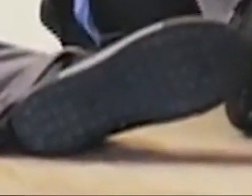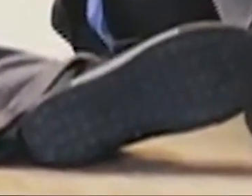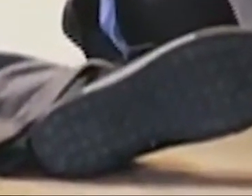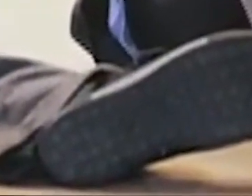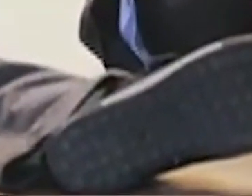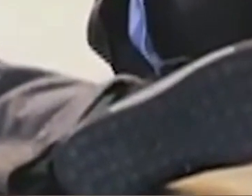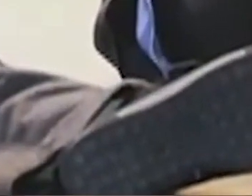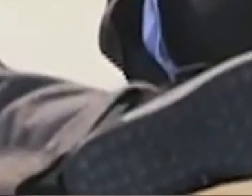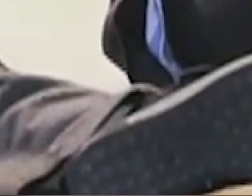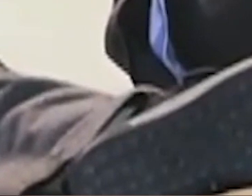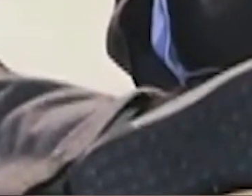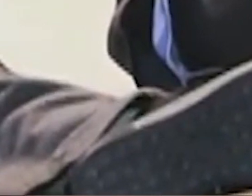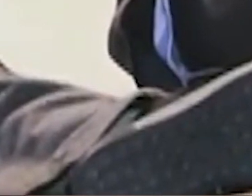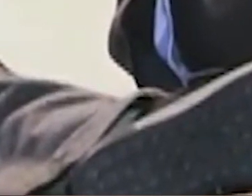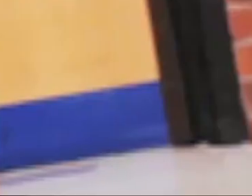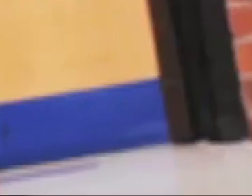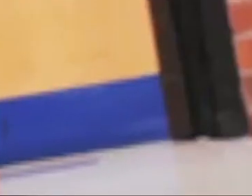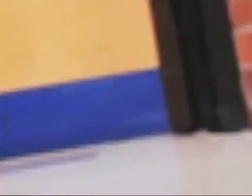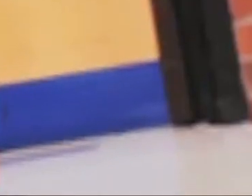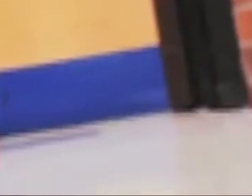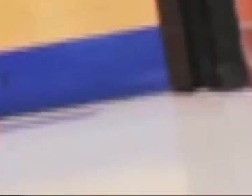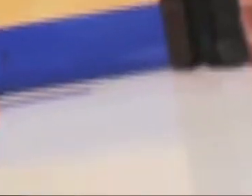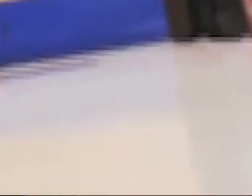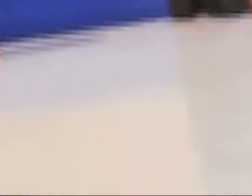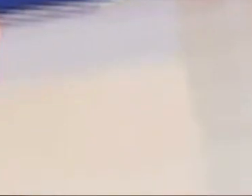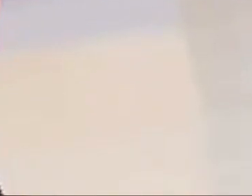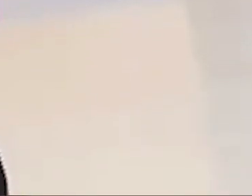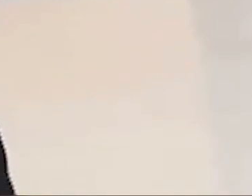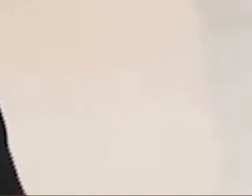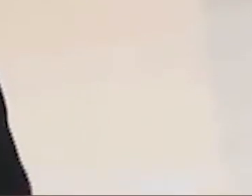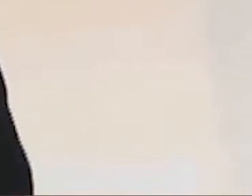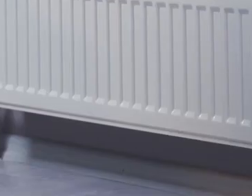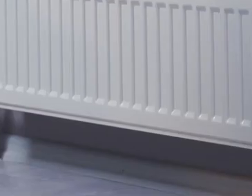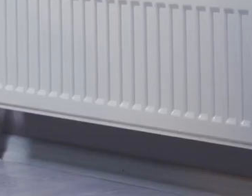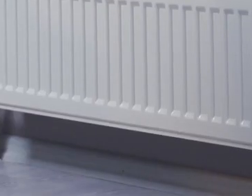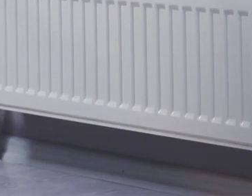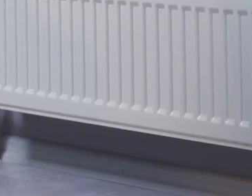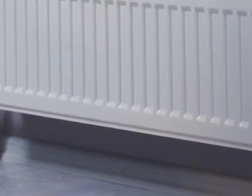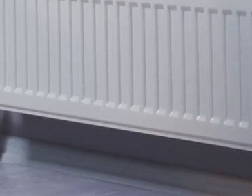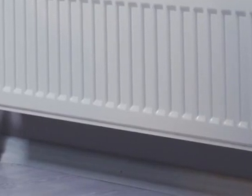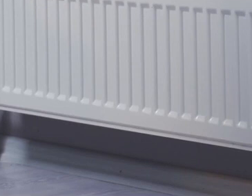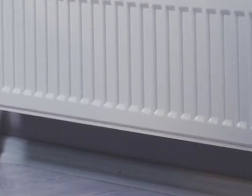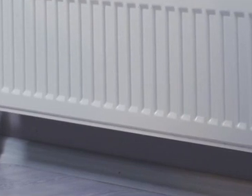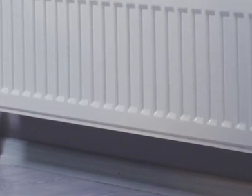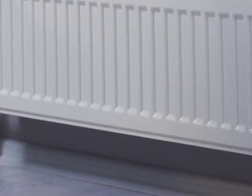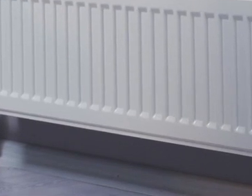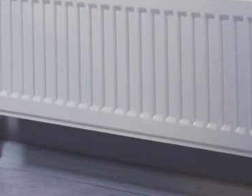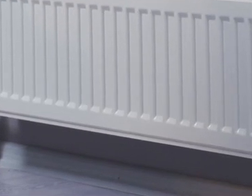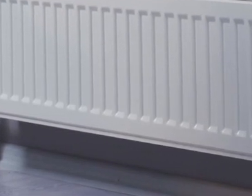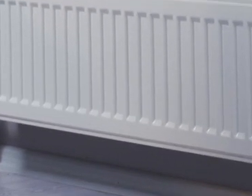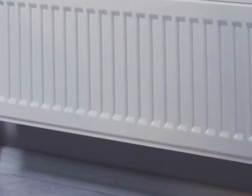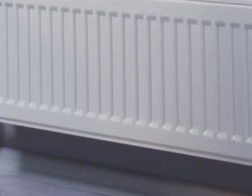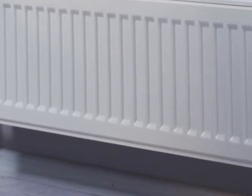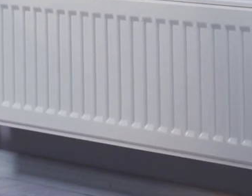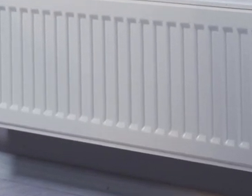são proporcionais à estatura. No caso do nanismo desproporcional, temos duas